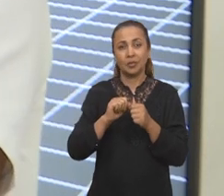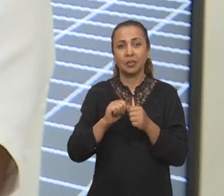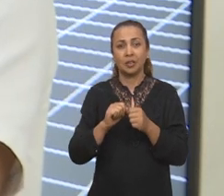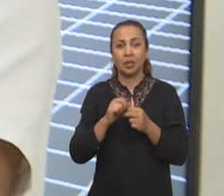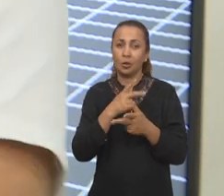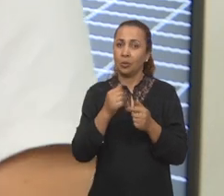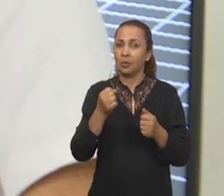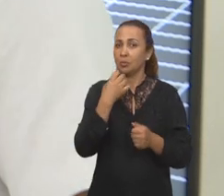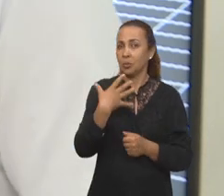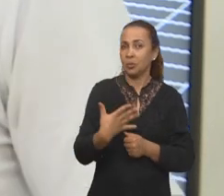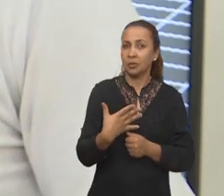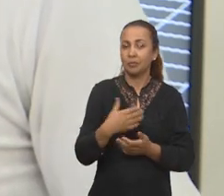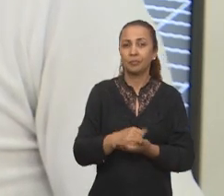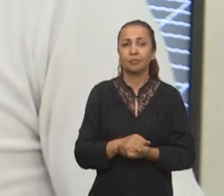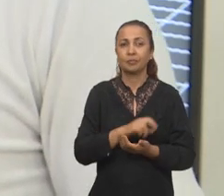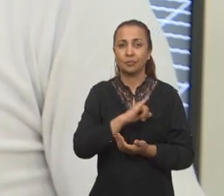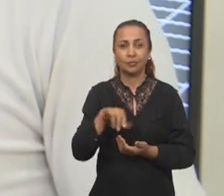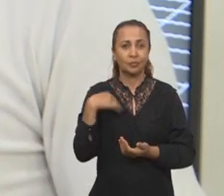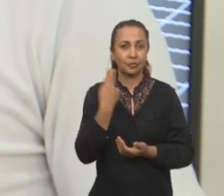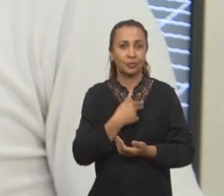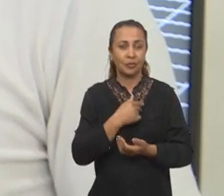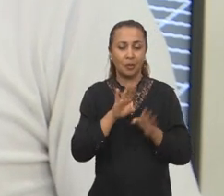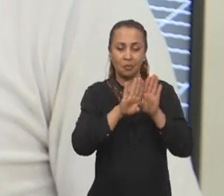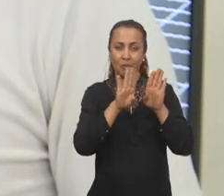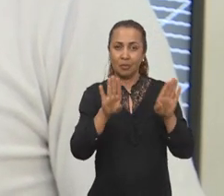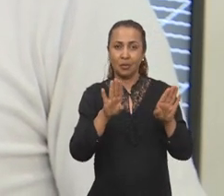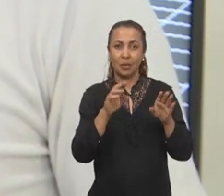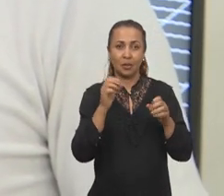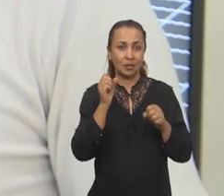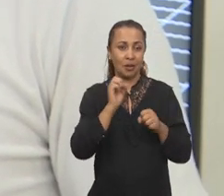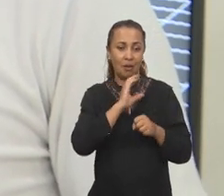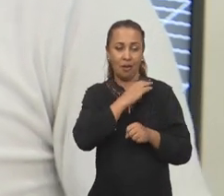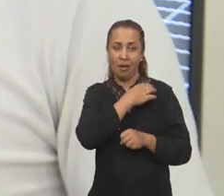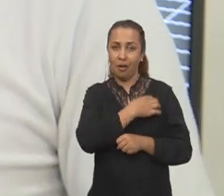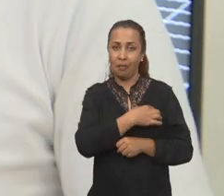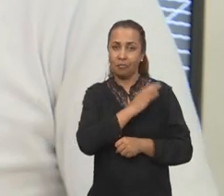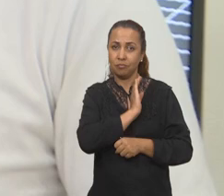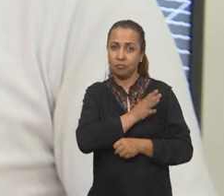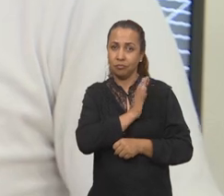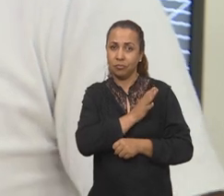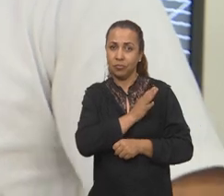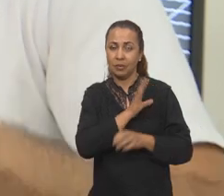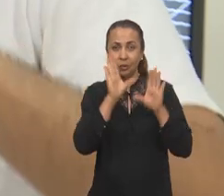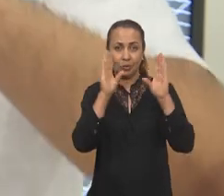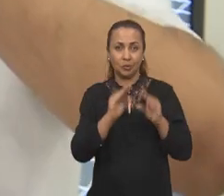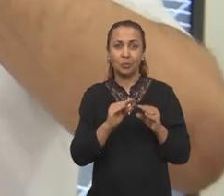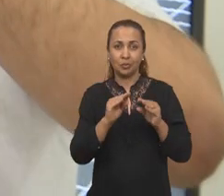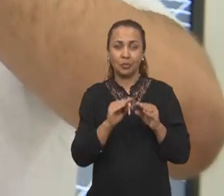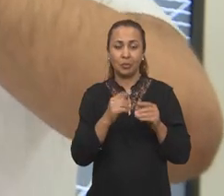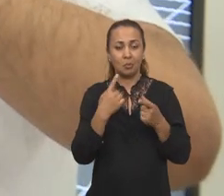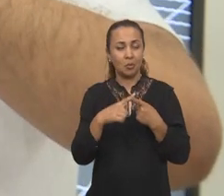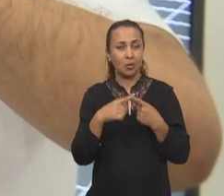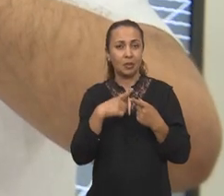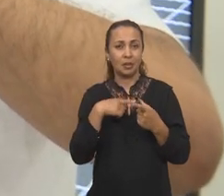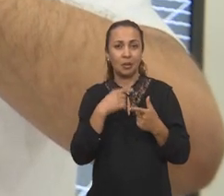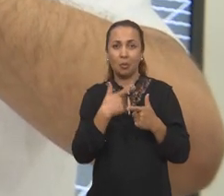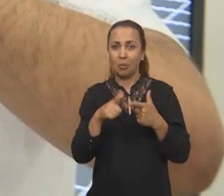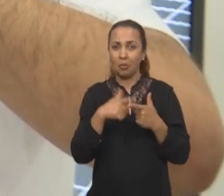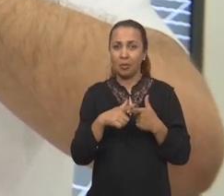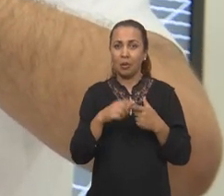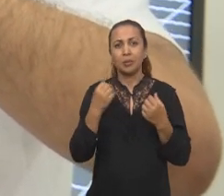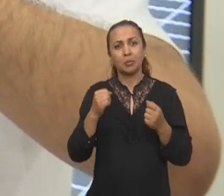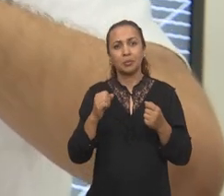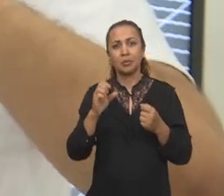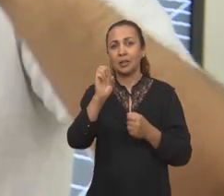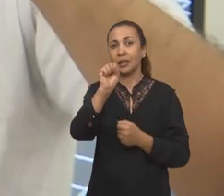possibilidades boas então vocês nós temos a paz vascular que ela é reduzida por alguma anomalia nós podemos botar localmente um